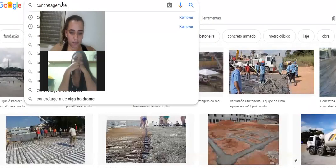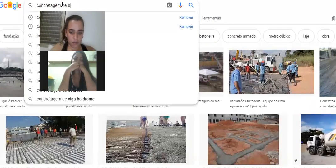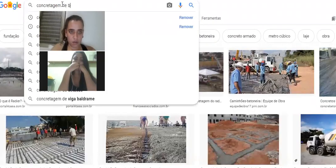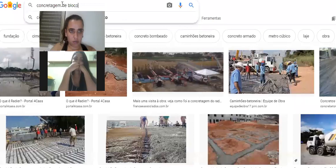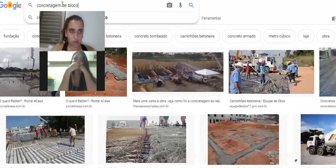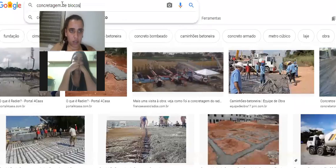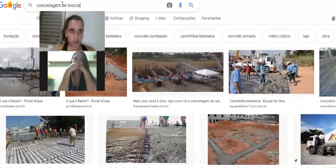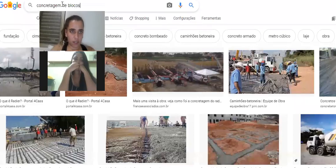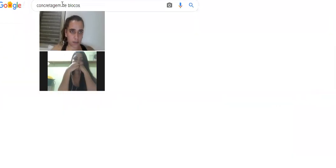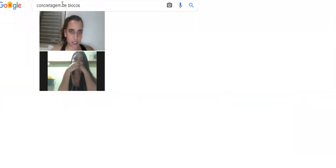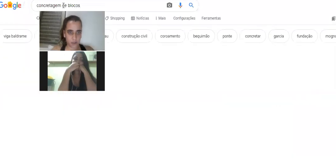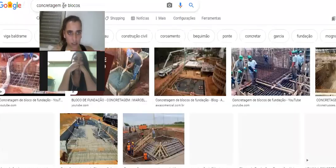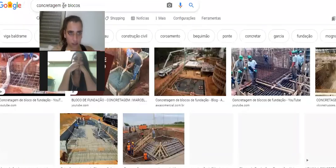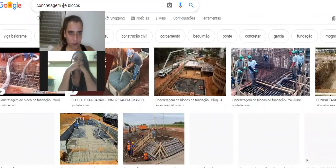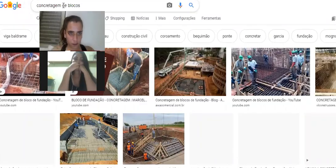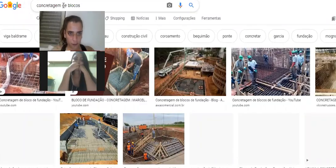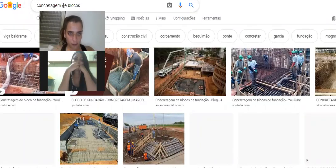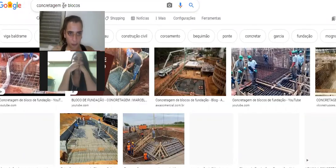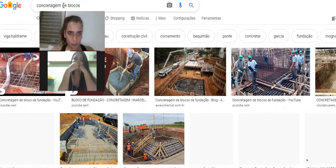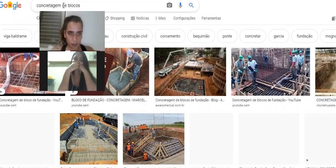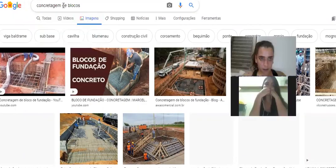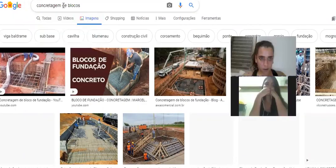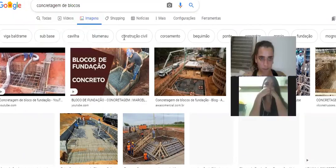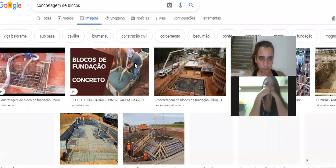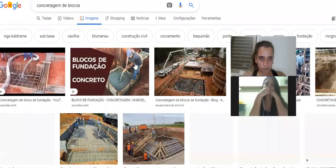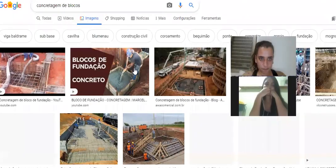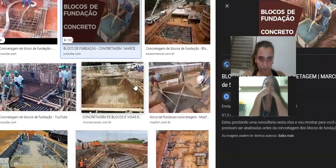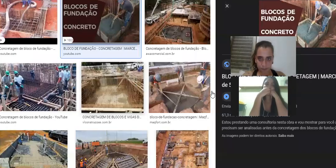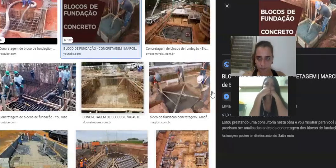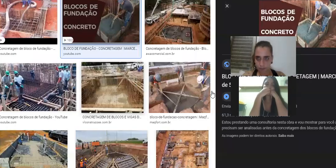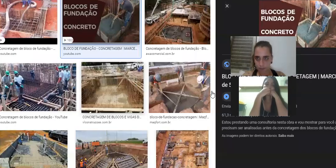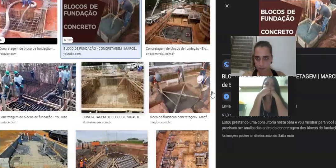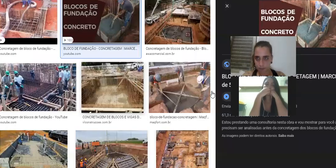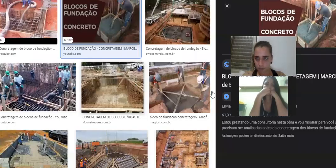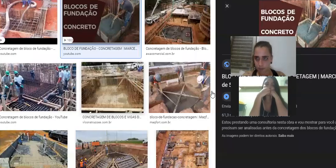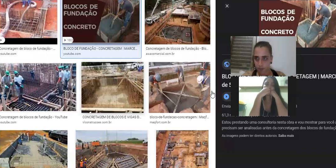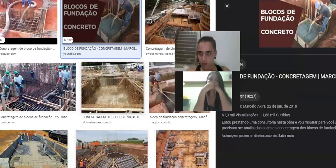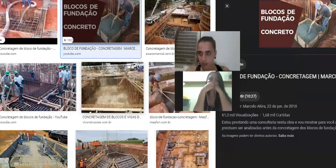Concretagem de blocos. Acho que vai ser mais fácil. Aqui, ó.